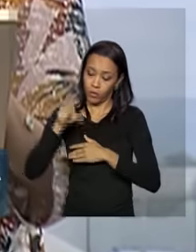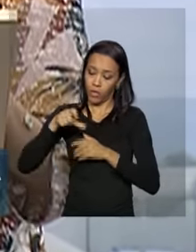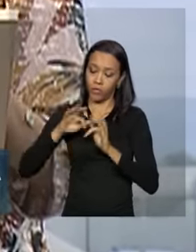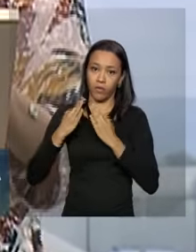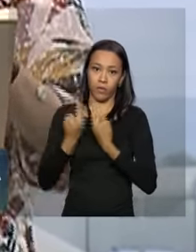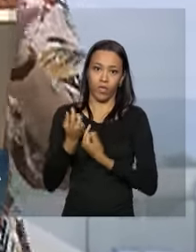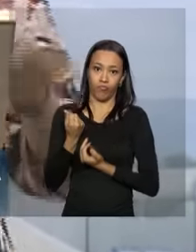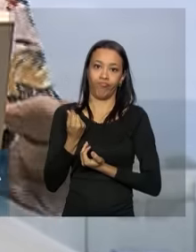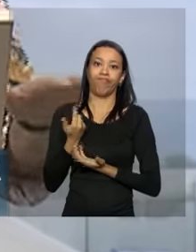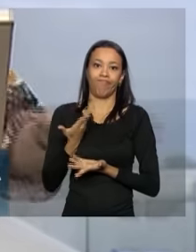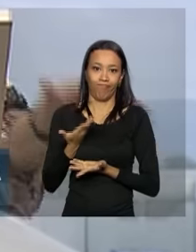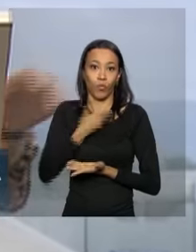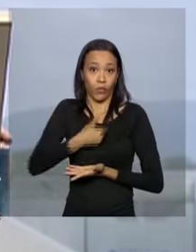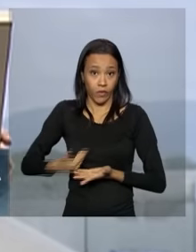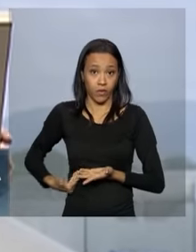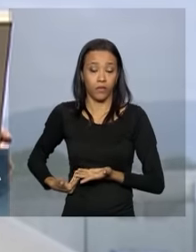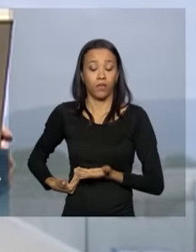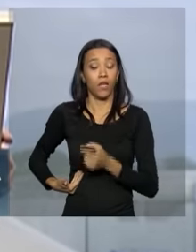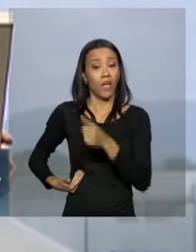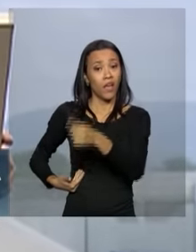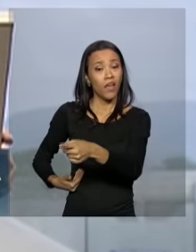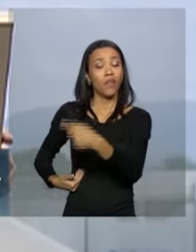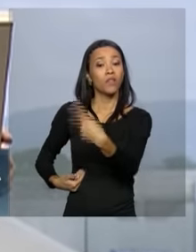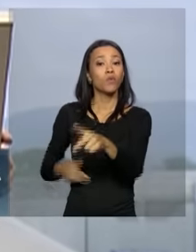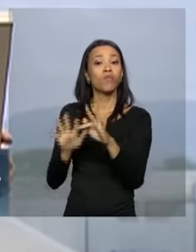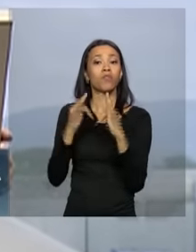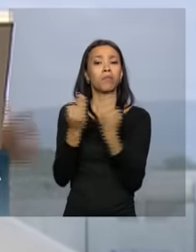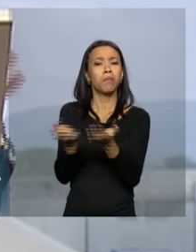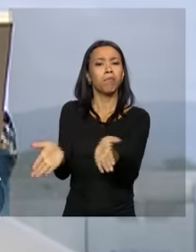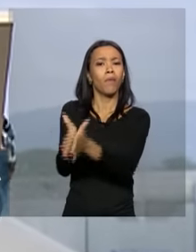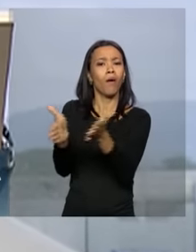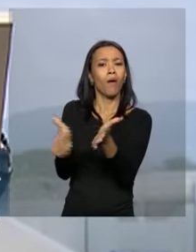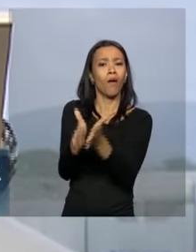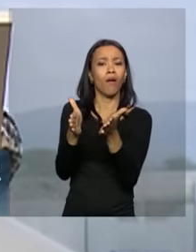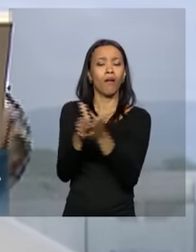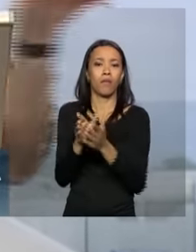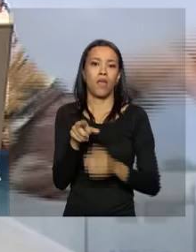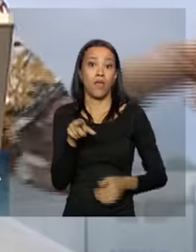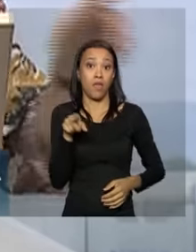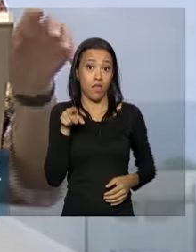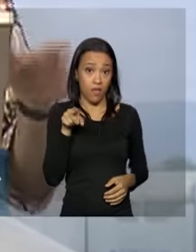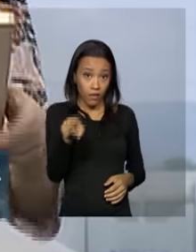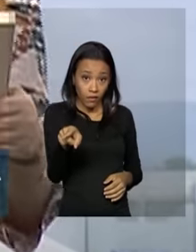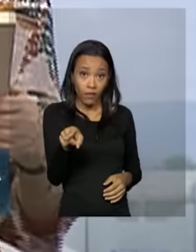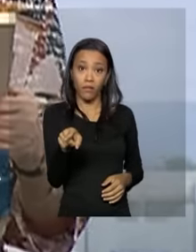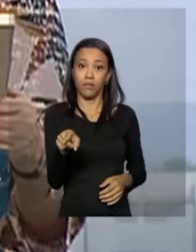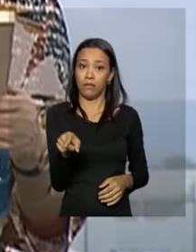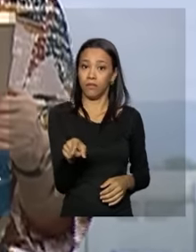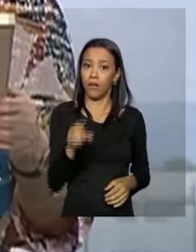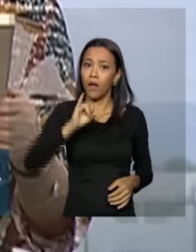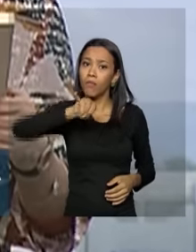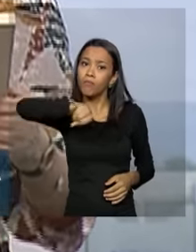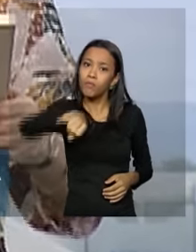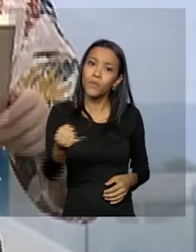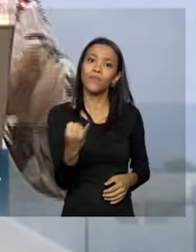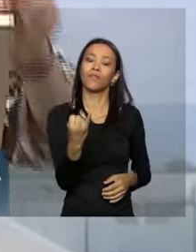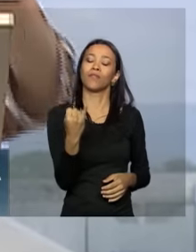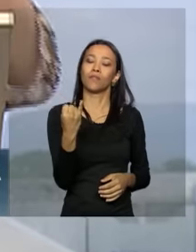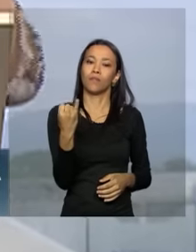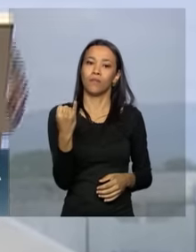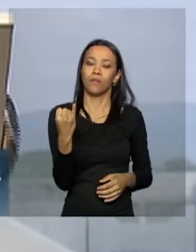família mais pobre, como ele aproveitou a oportunidade da família